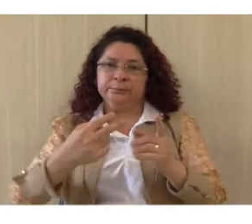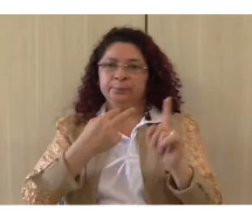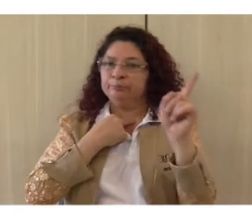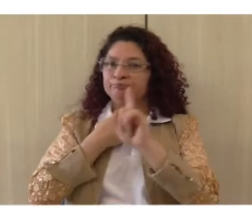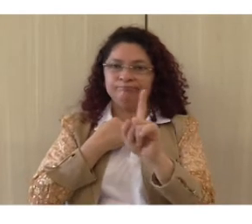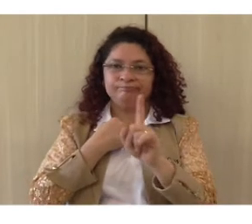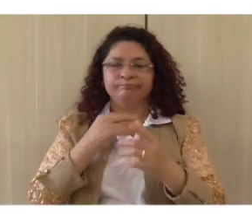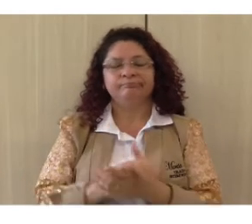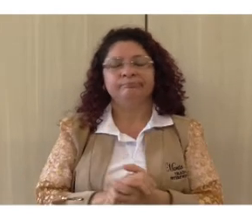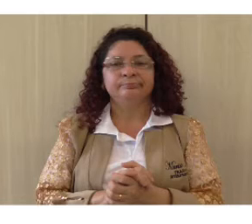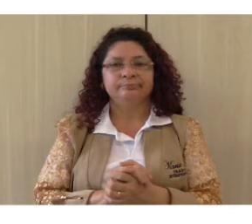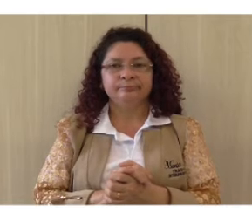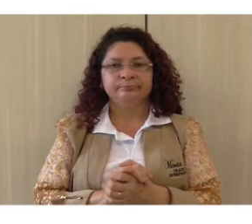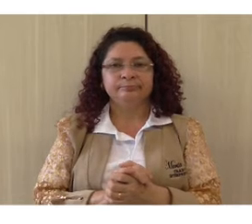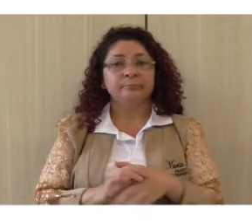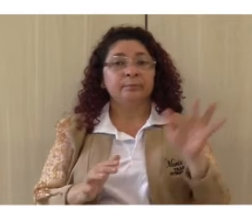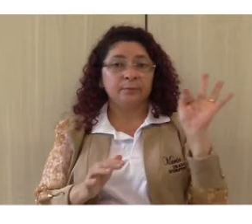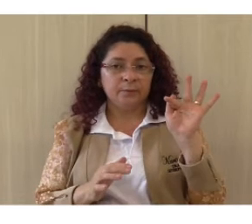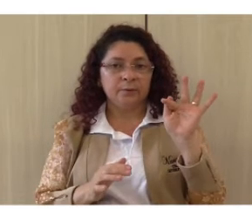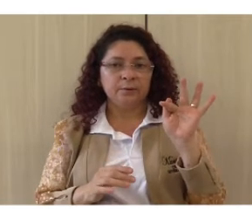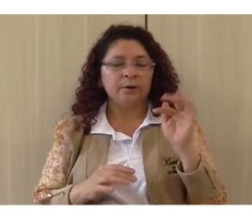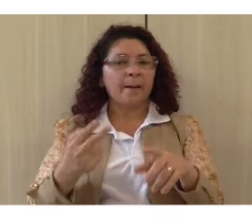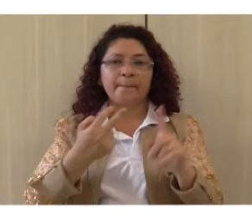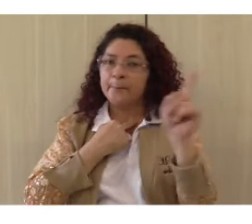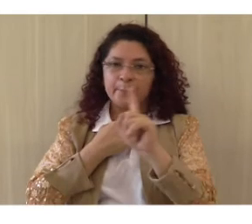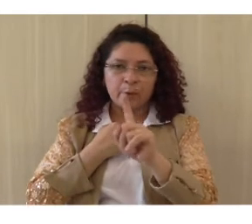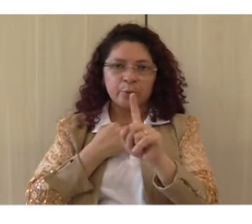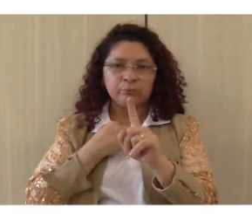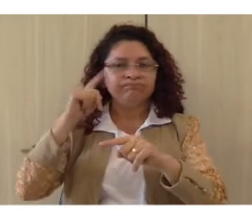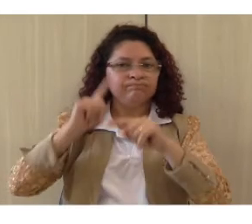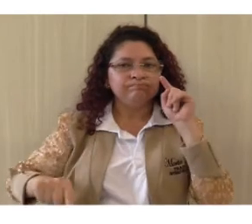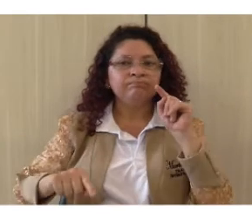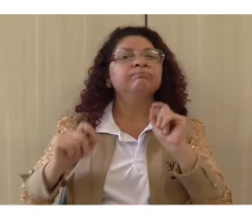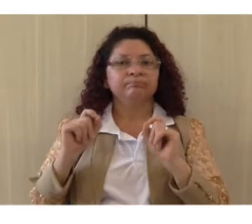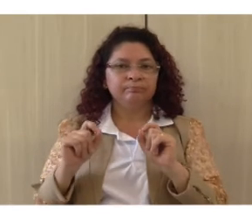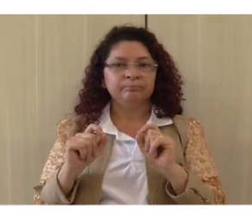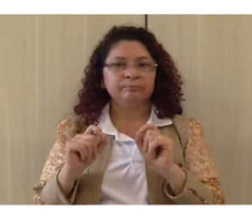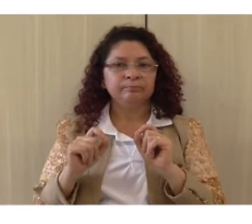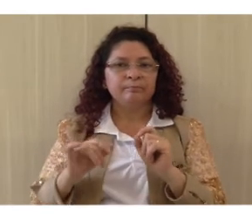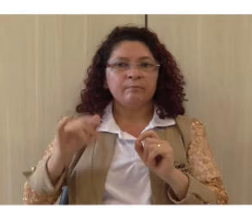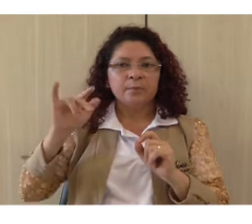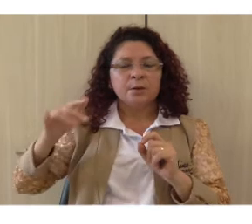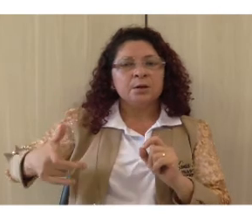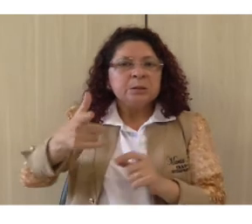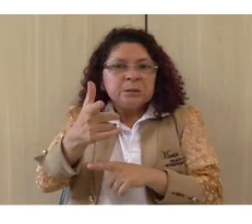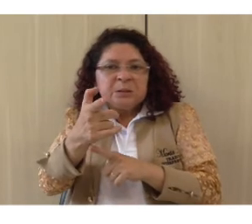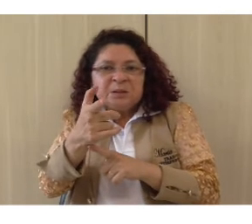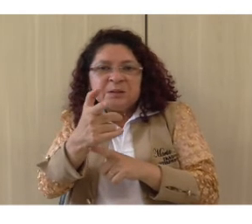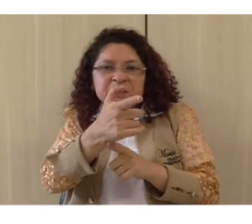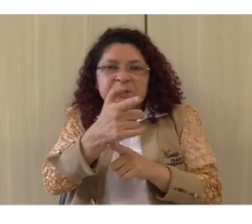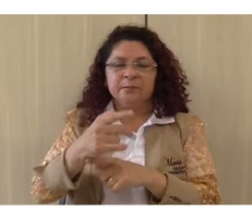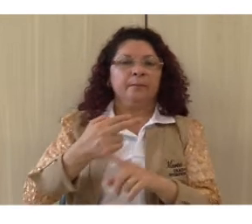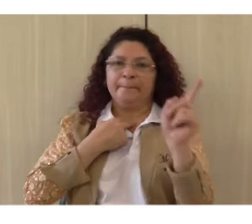frequência da sala. F. Não será permitido a quaisquer candidatos o porte de armas de fogo nos